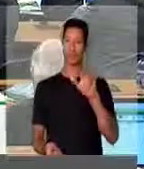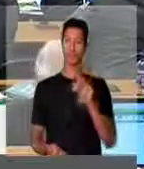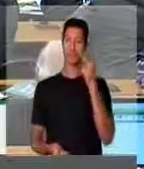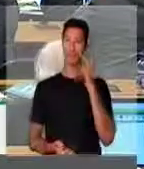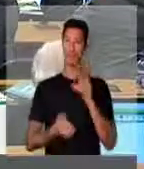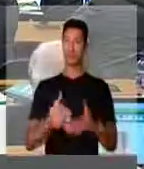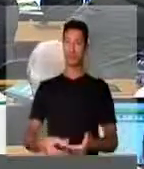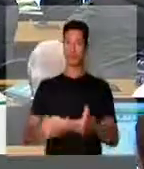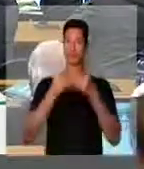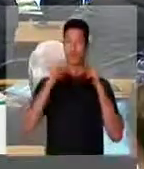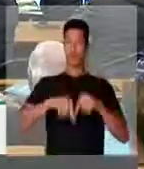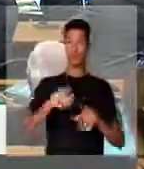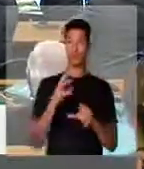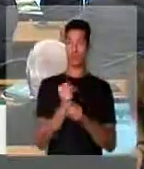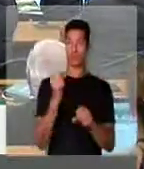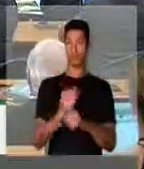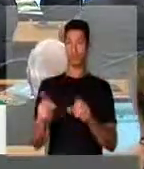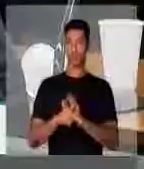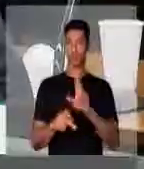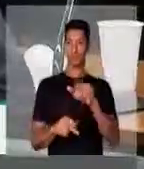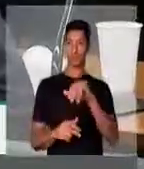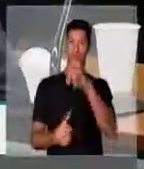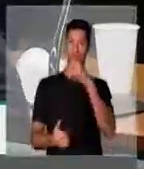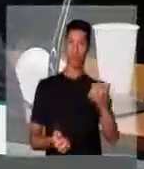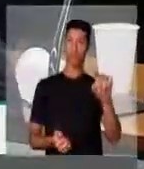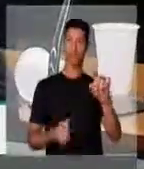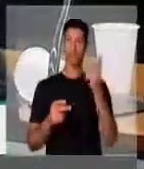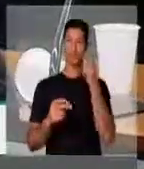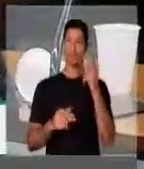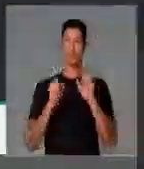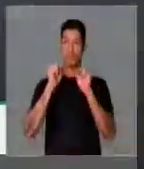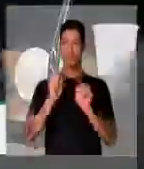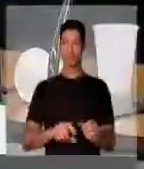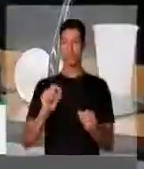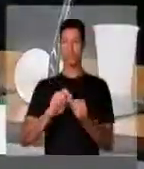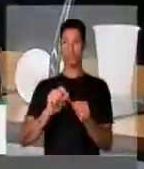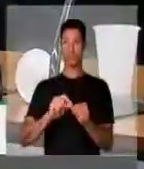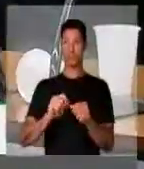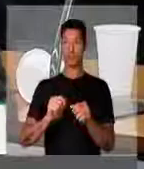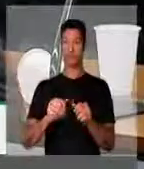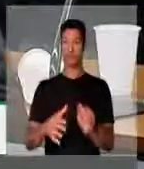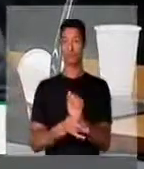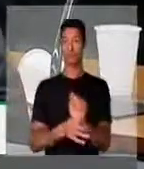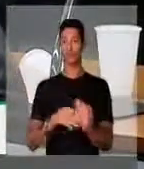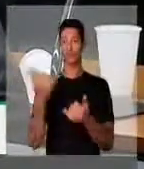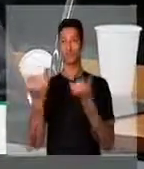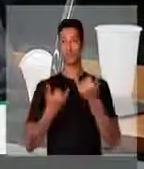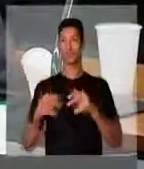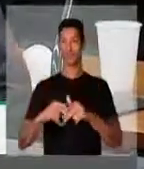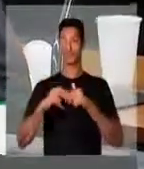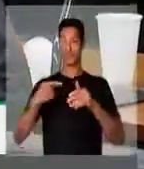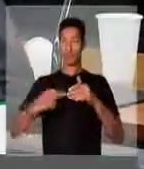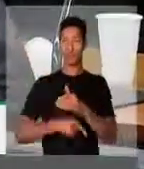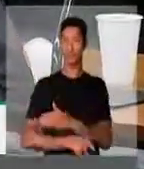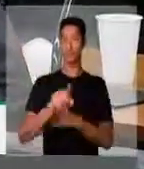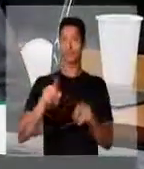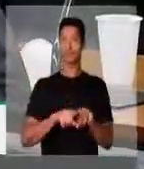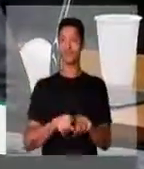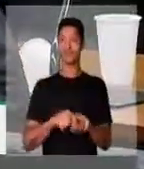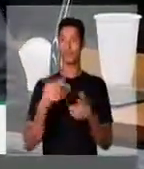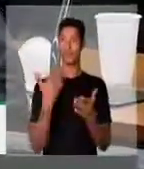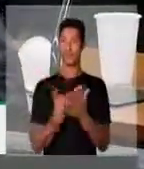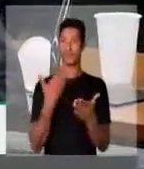a trazer aqui o Tribunal de Contas da União para poder fazer uma aferição dos dados, aprofundar